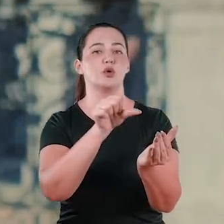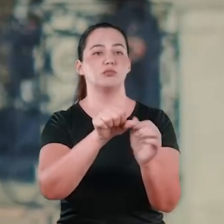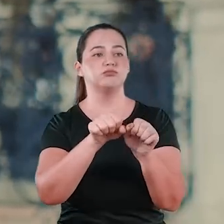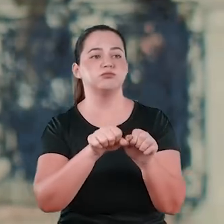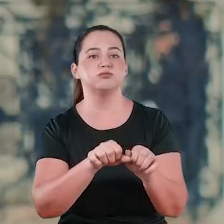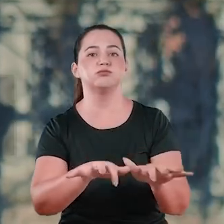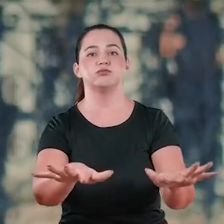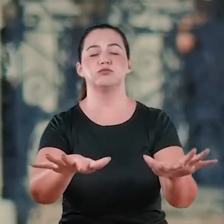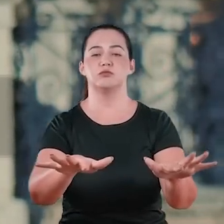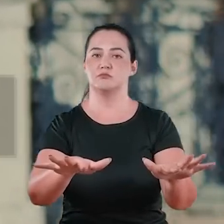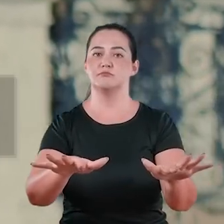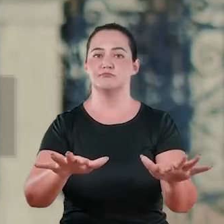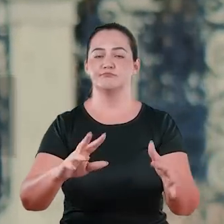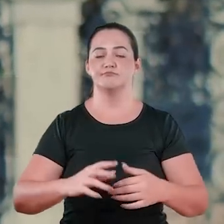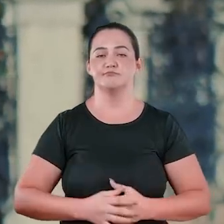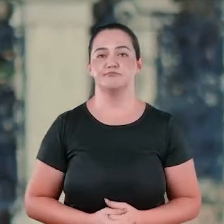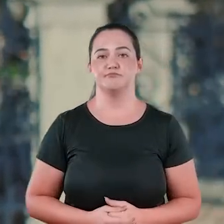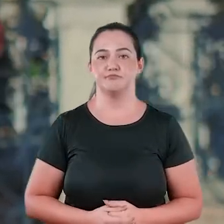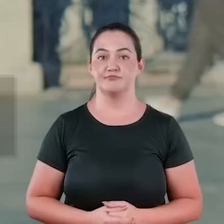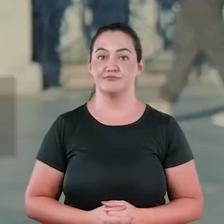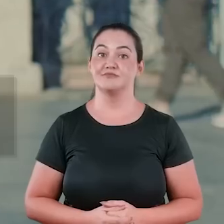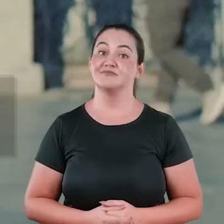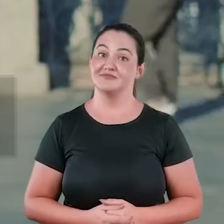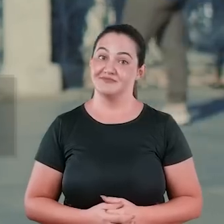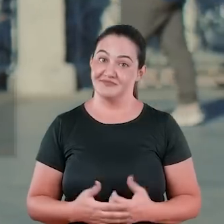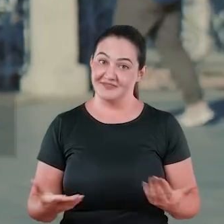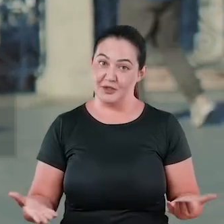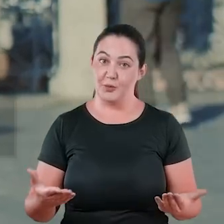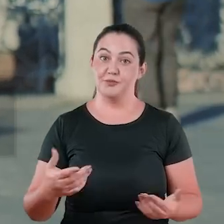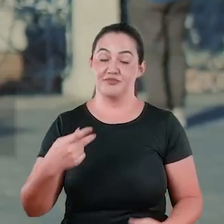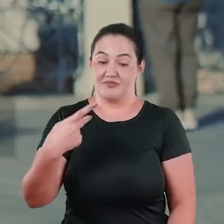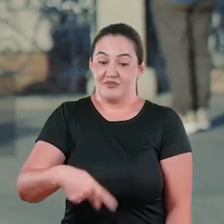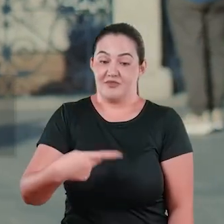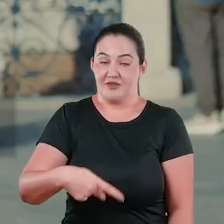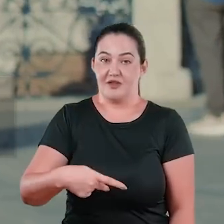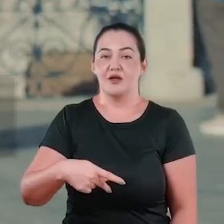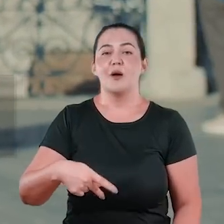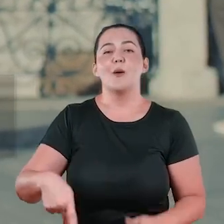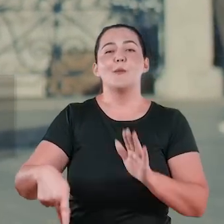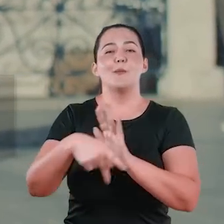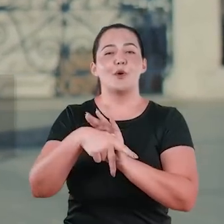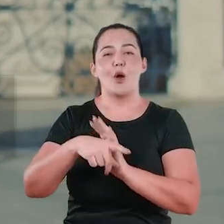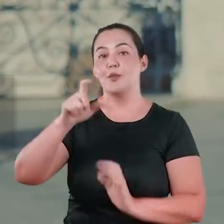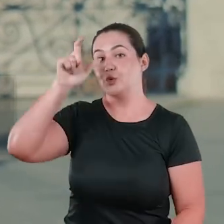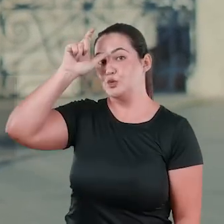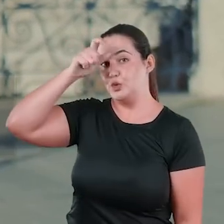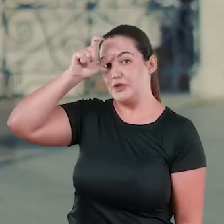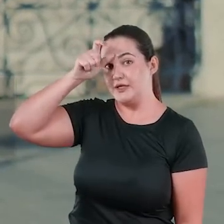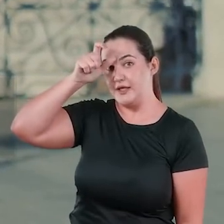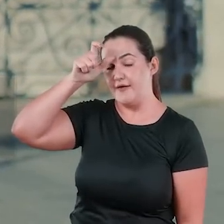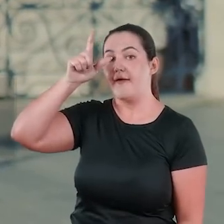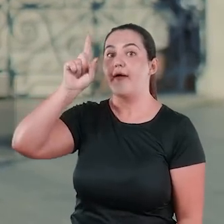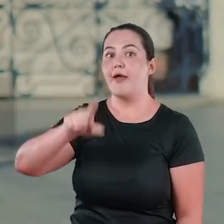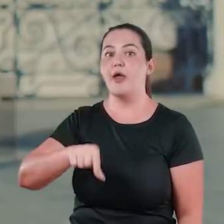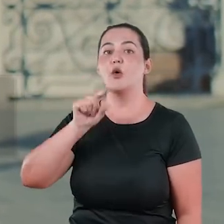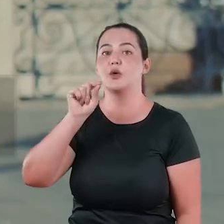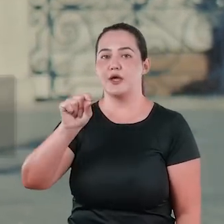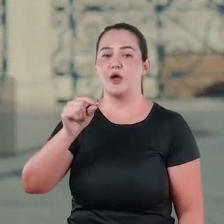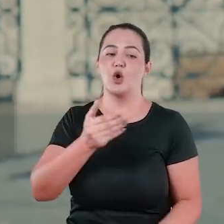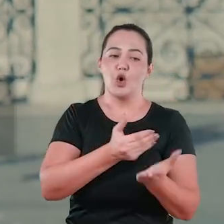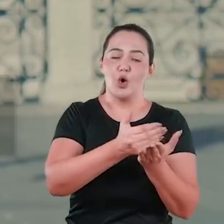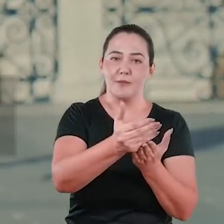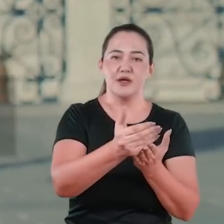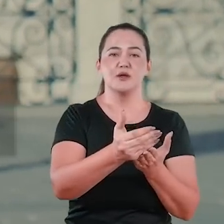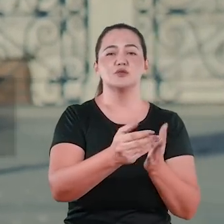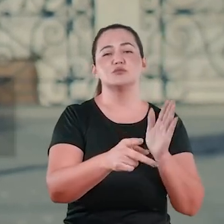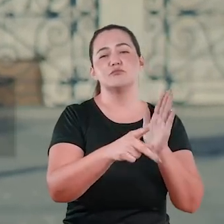a partir dos eventos que aconteceram aqui. Aliás, a Turquia foi palco do início da Idade Média e do final da Idade